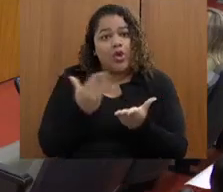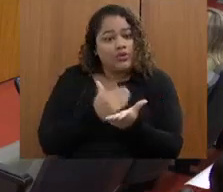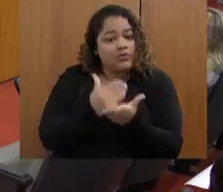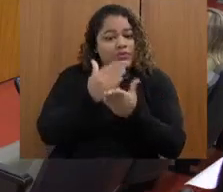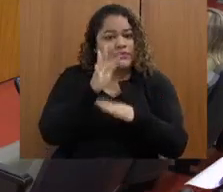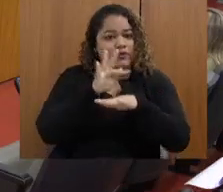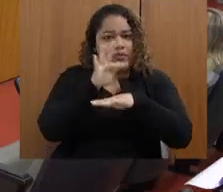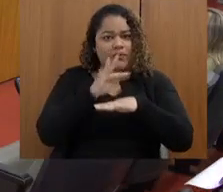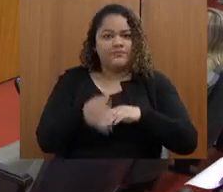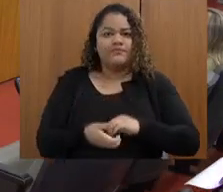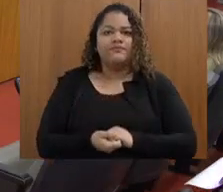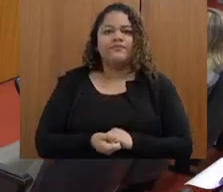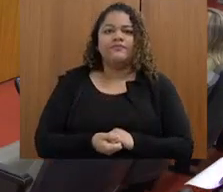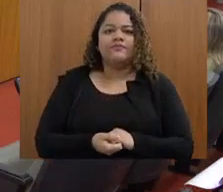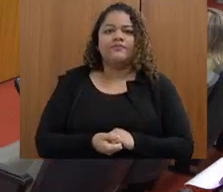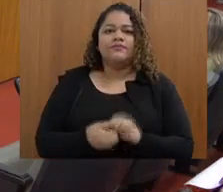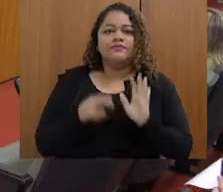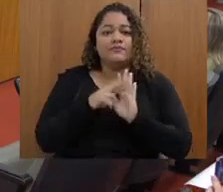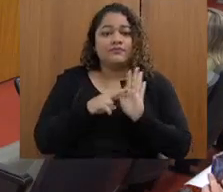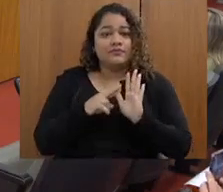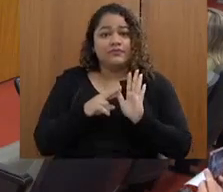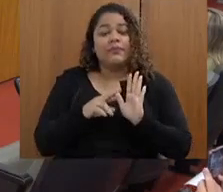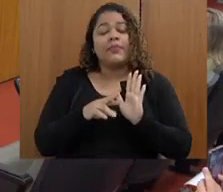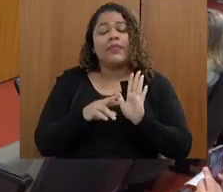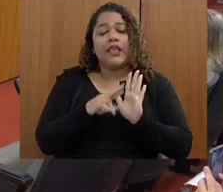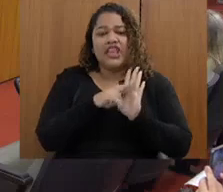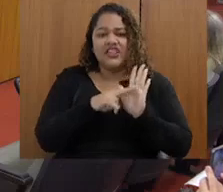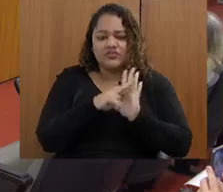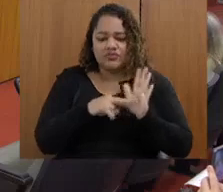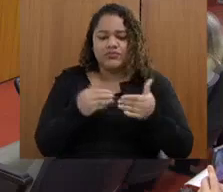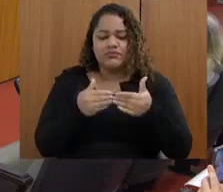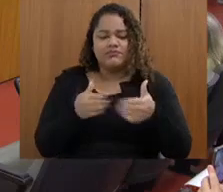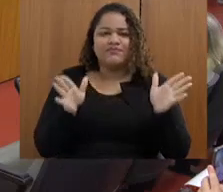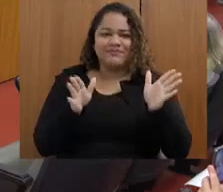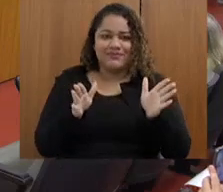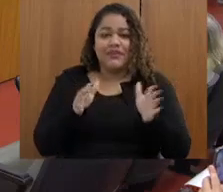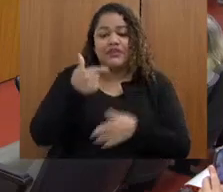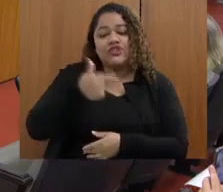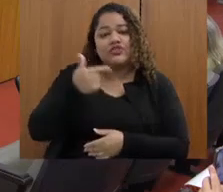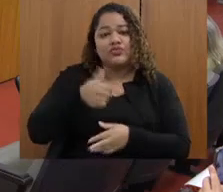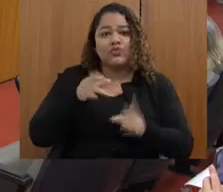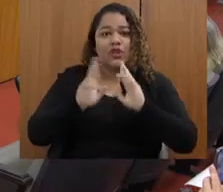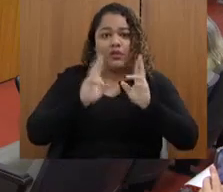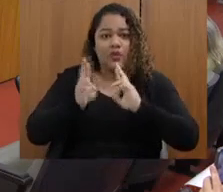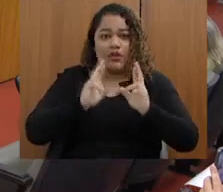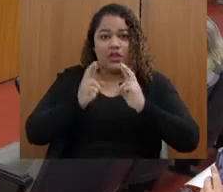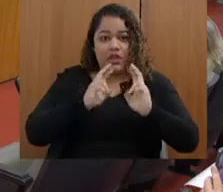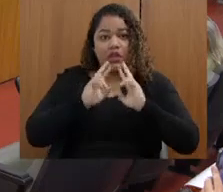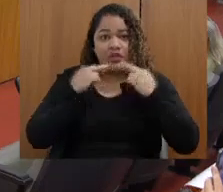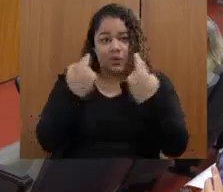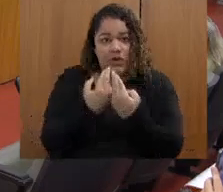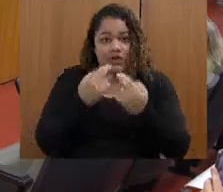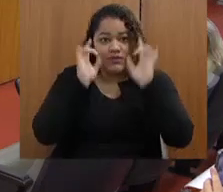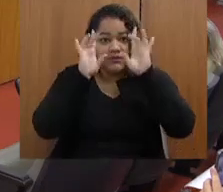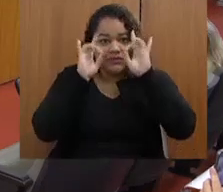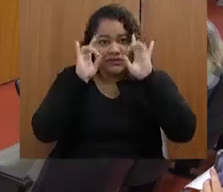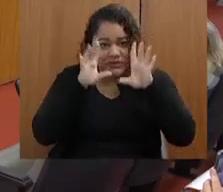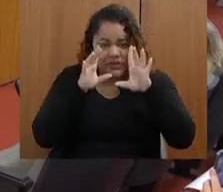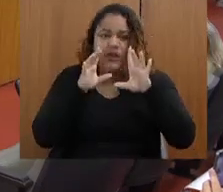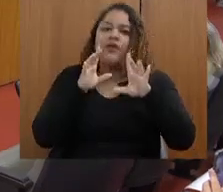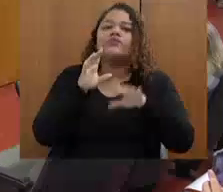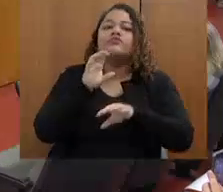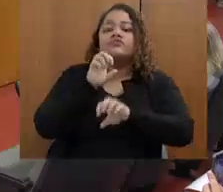a número regimental declara aberta a segunda reunião especial da comissão de Educação Ciência e Tecnologia da primeira